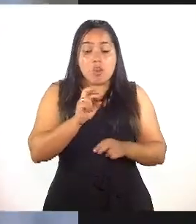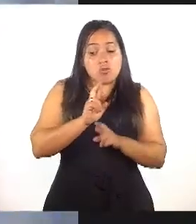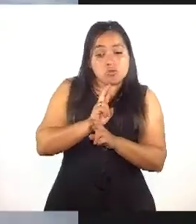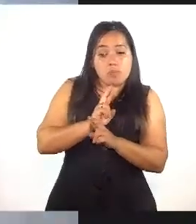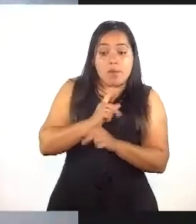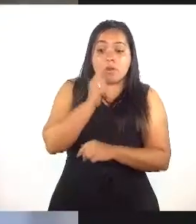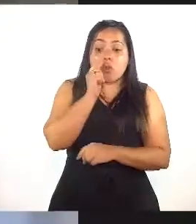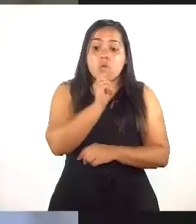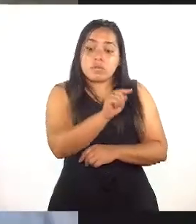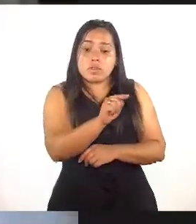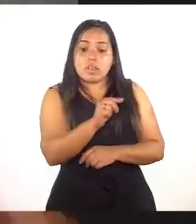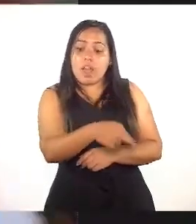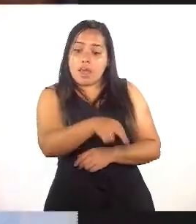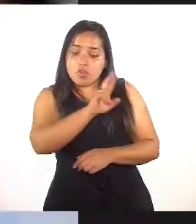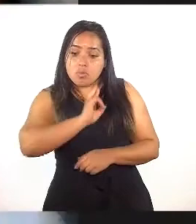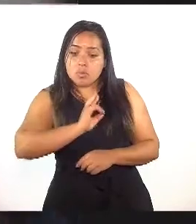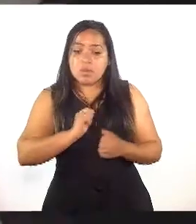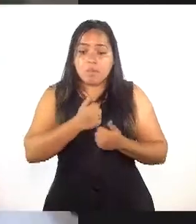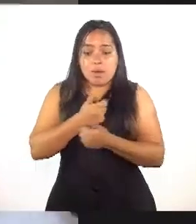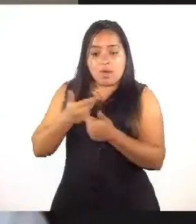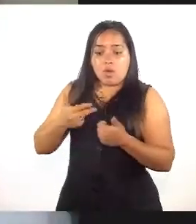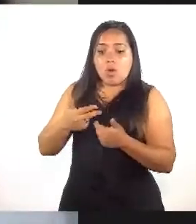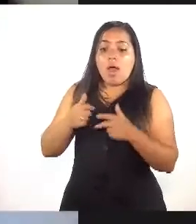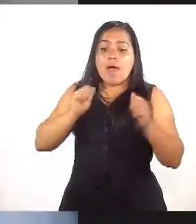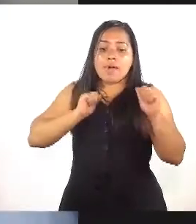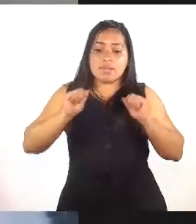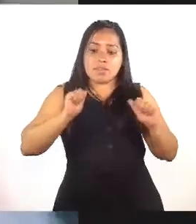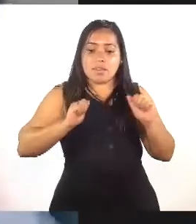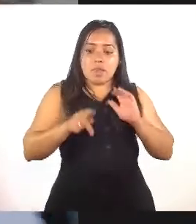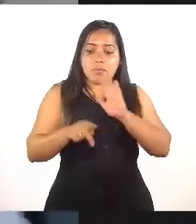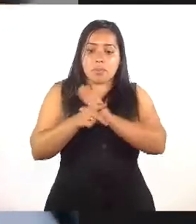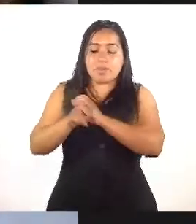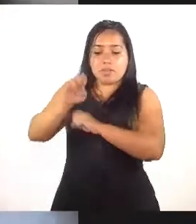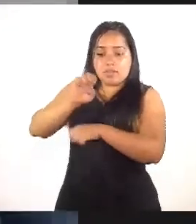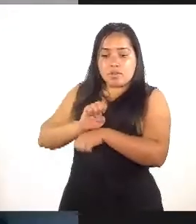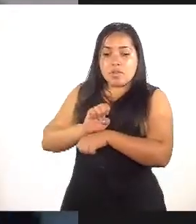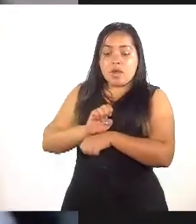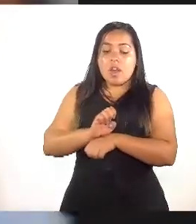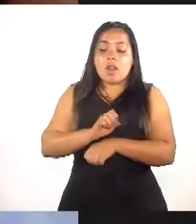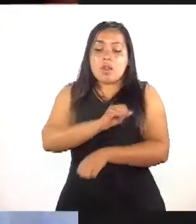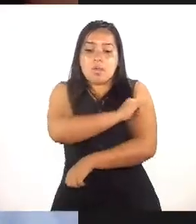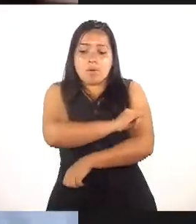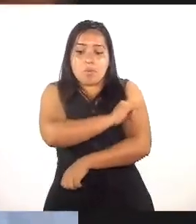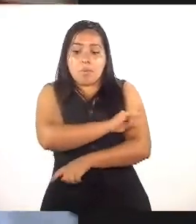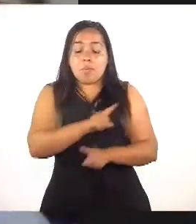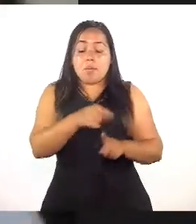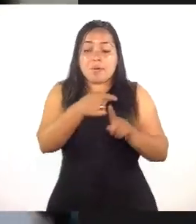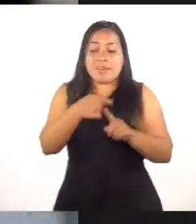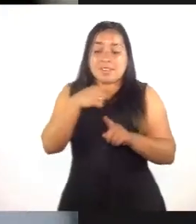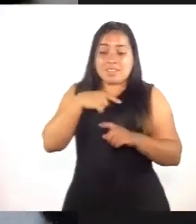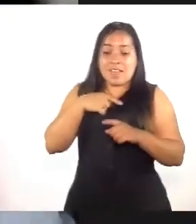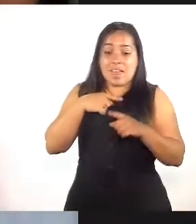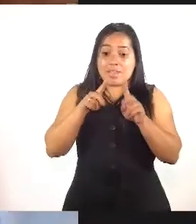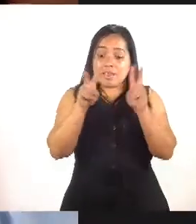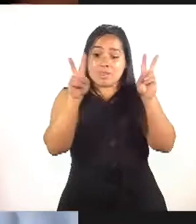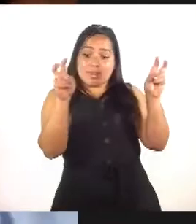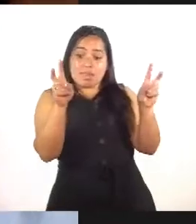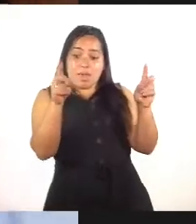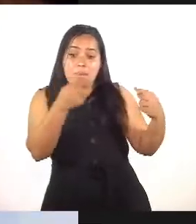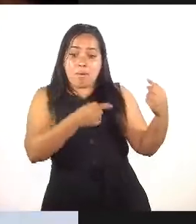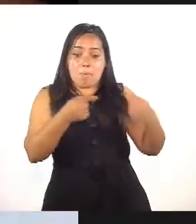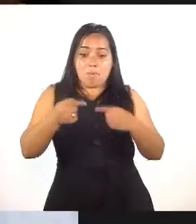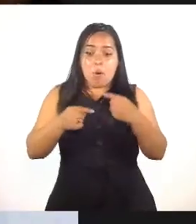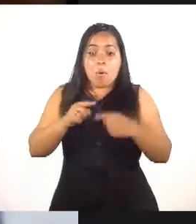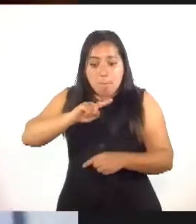nosso Estado nessa matéria que está sendo discutida aqui, encaminhando o nome do senhor como o próximo conselheiro, se